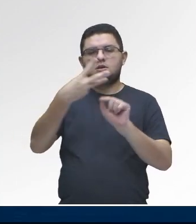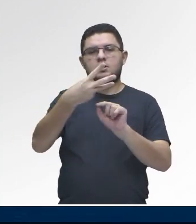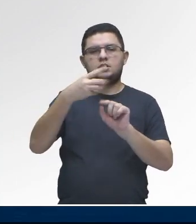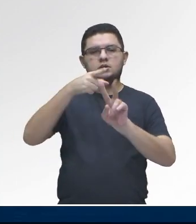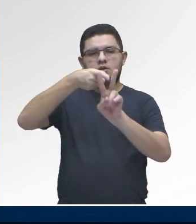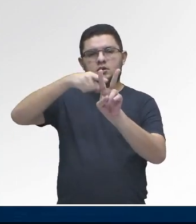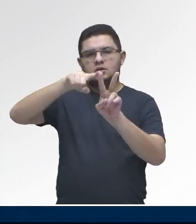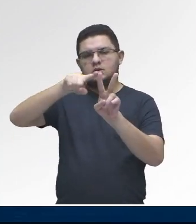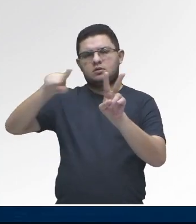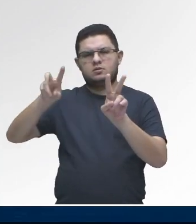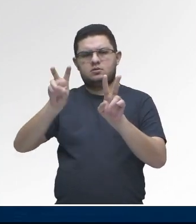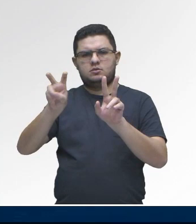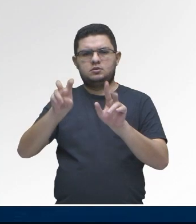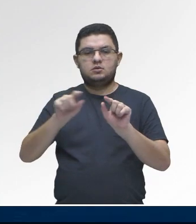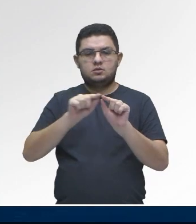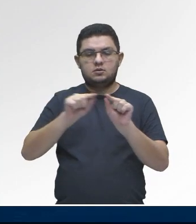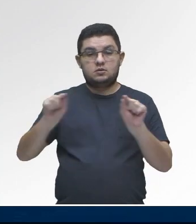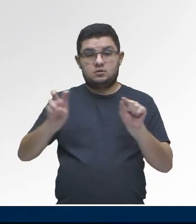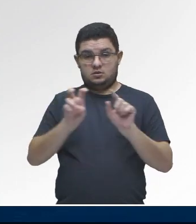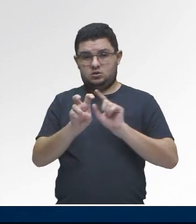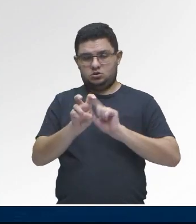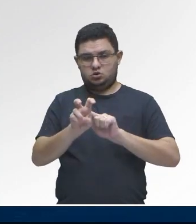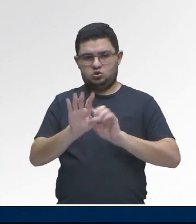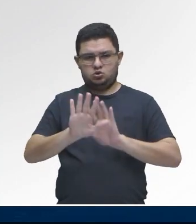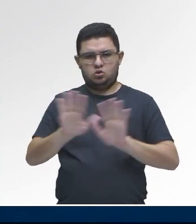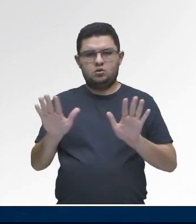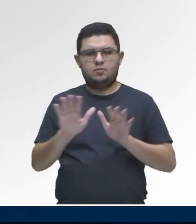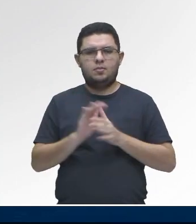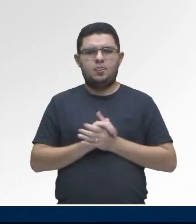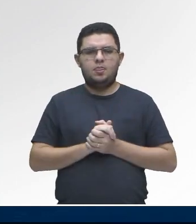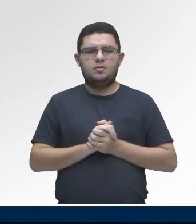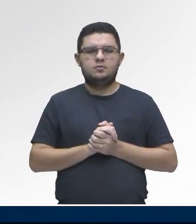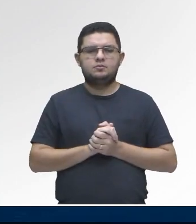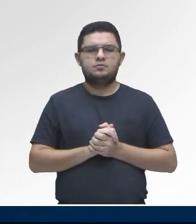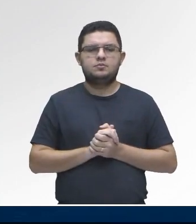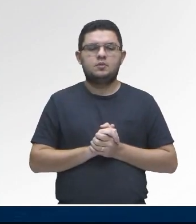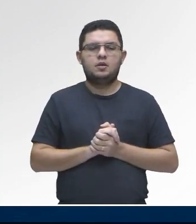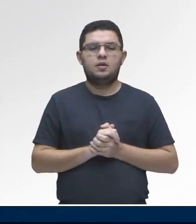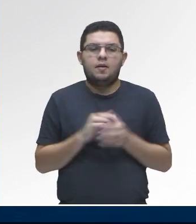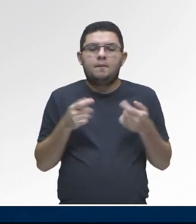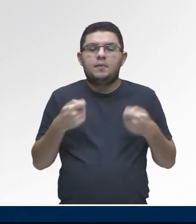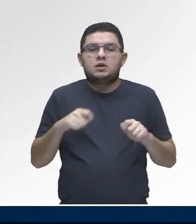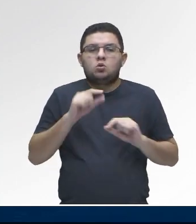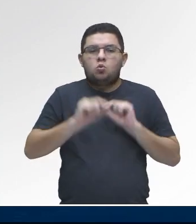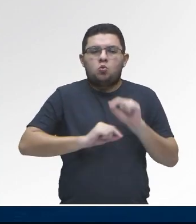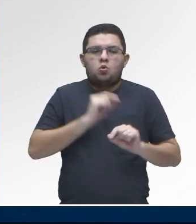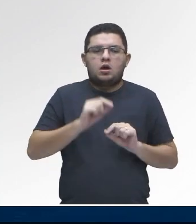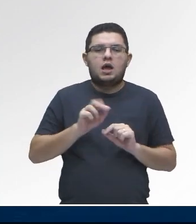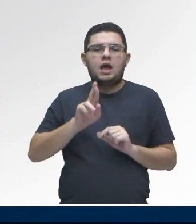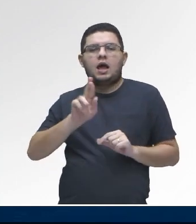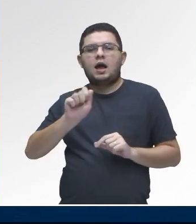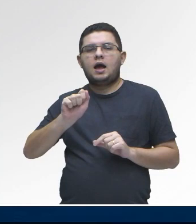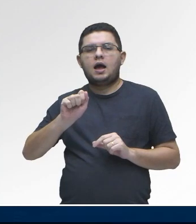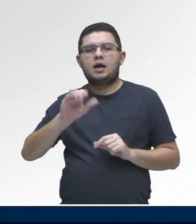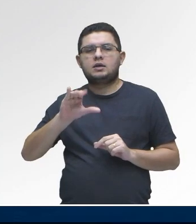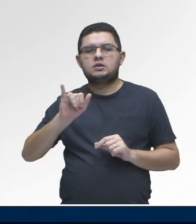raiz estiver da parte de baixo, eu preciso racionalizar o denominador. Muito